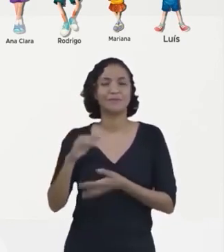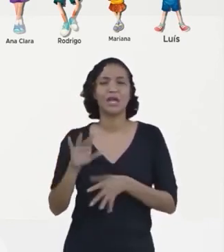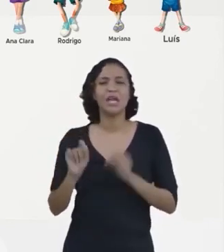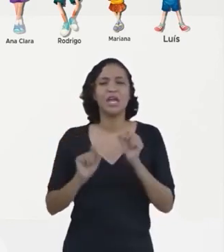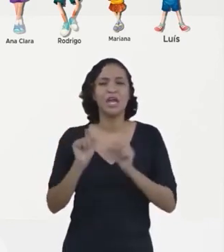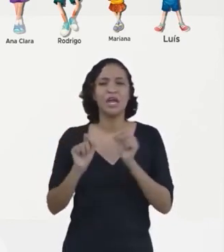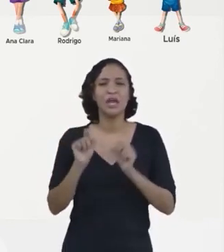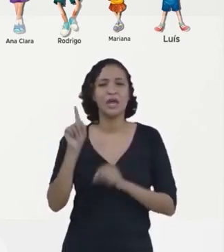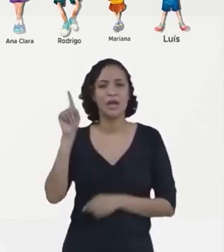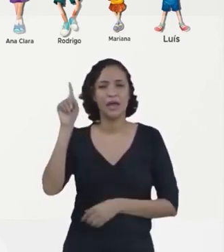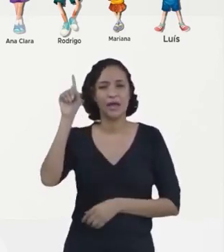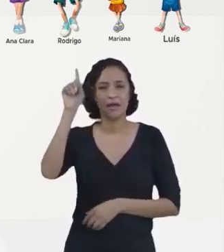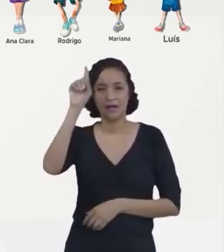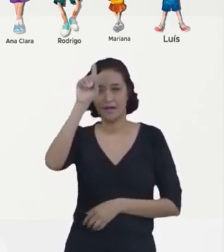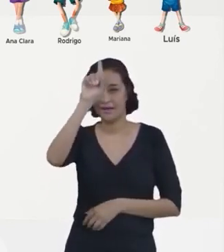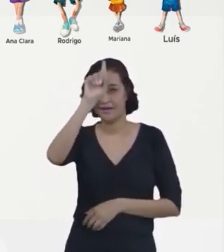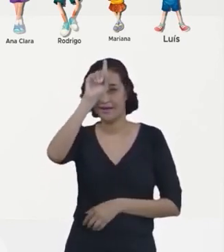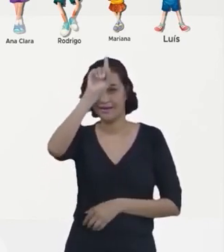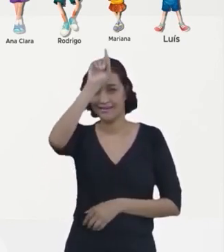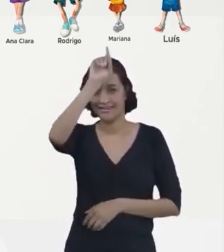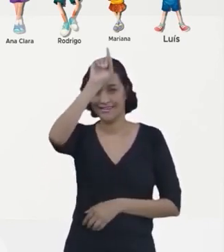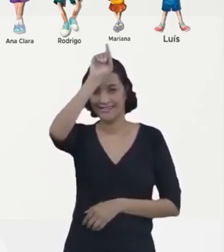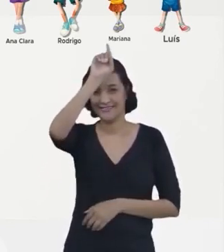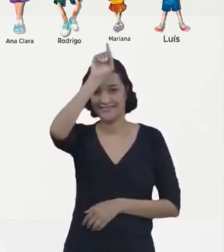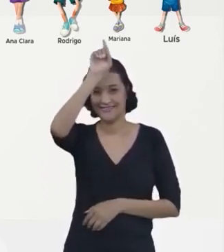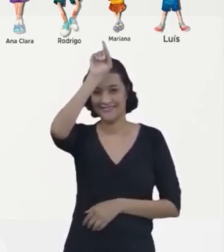É a Mariana. Então,